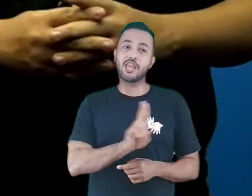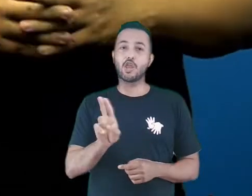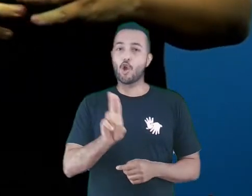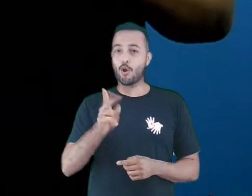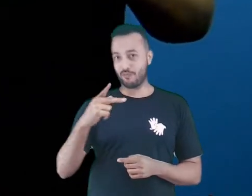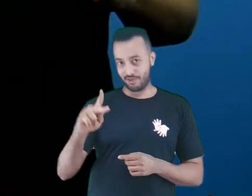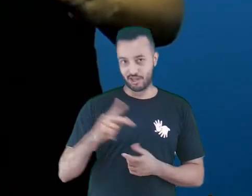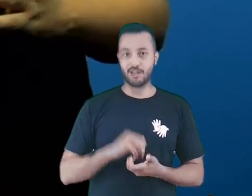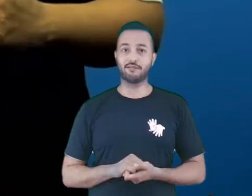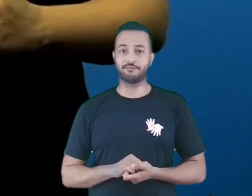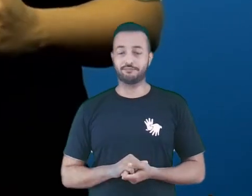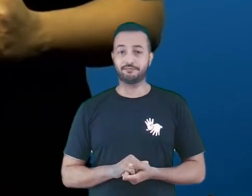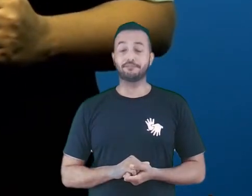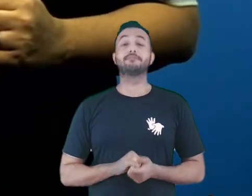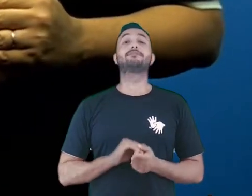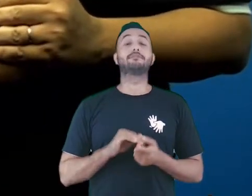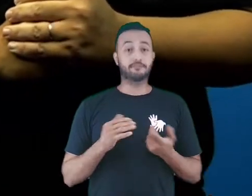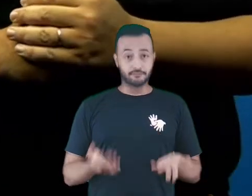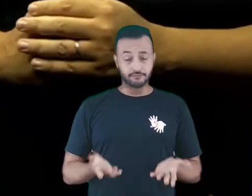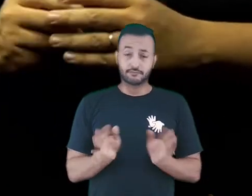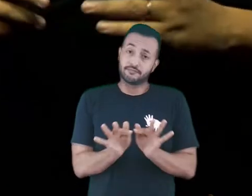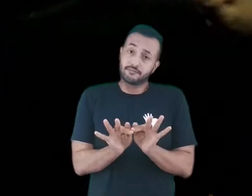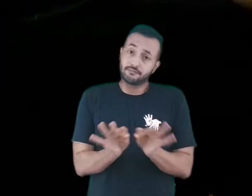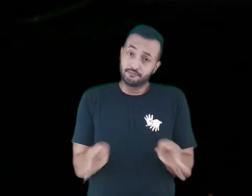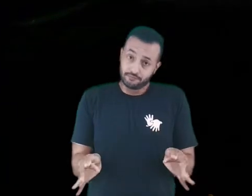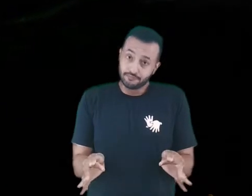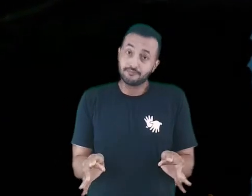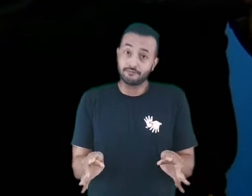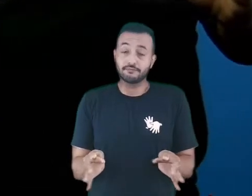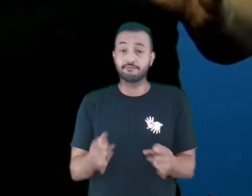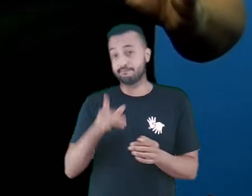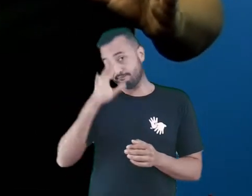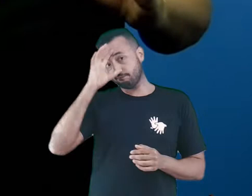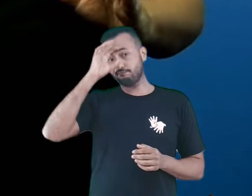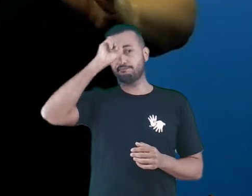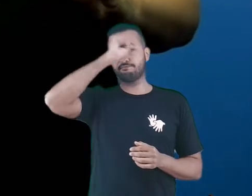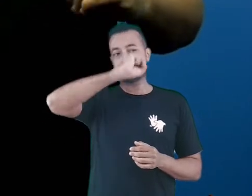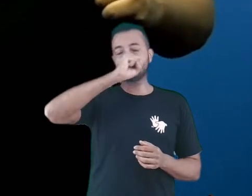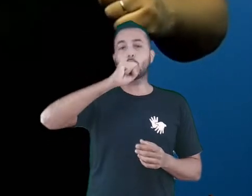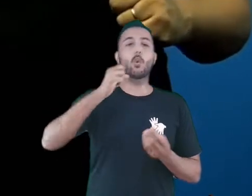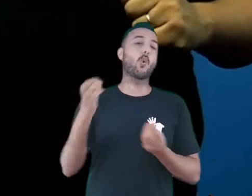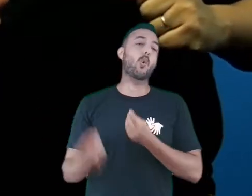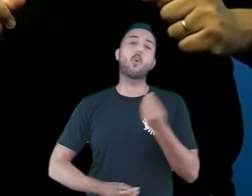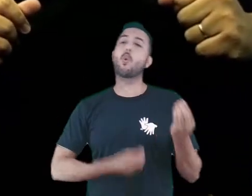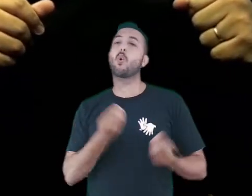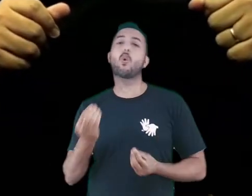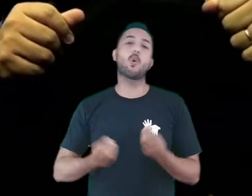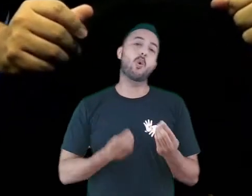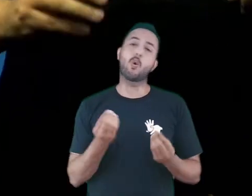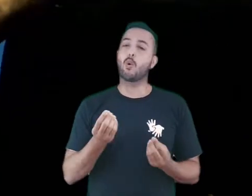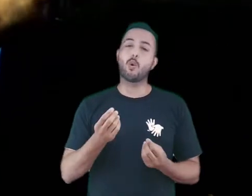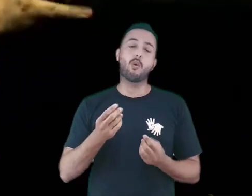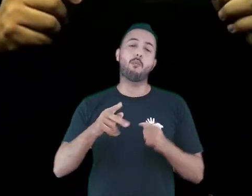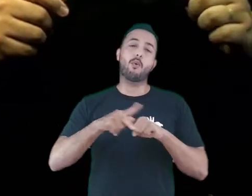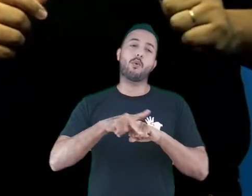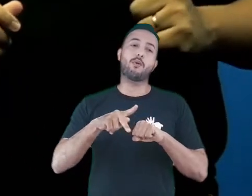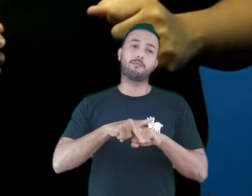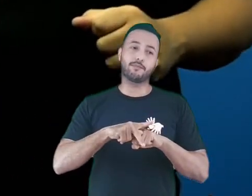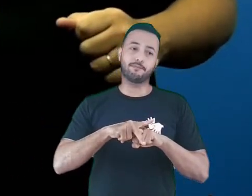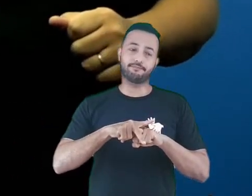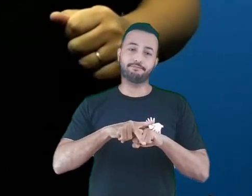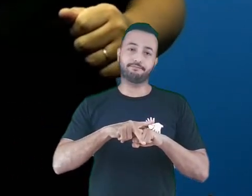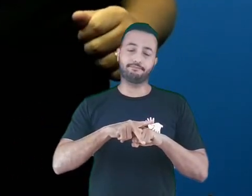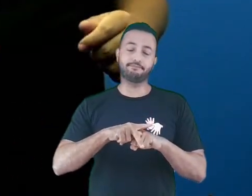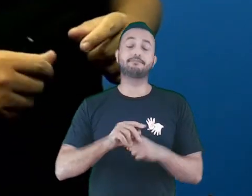mim. Vê só, gente, muito simples da gente entender como se dá o pronome.